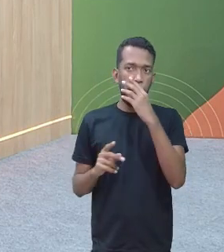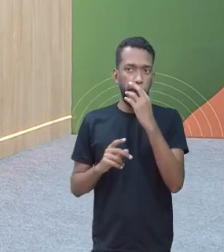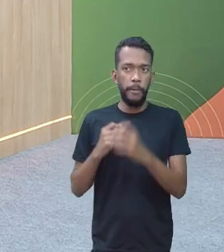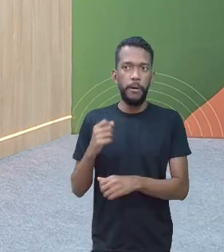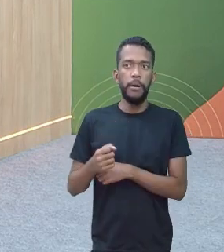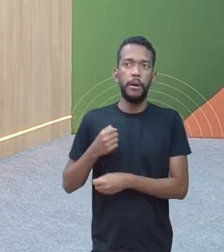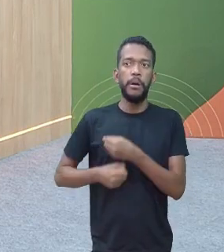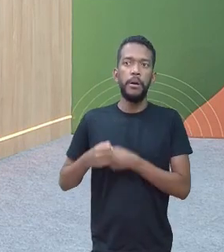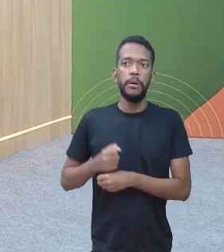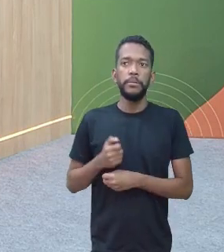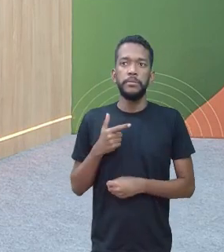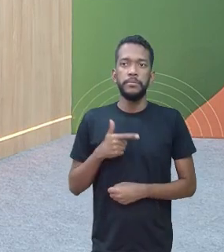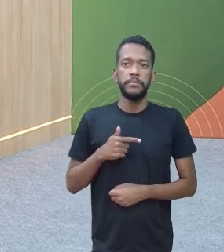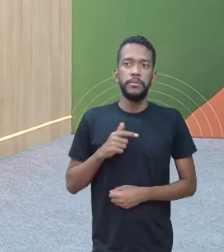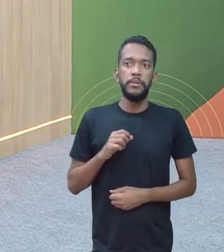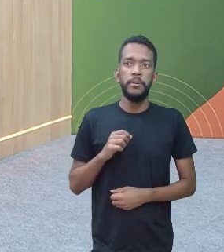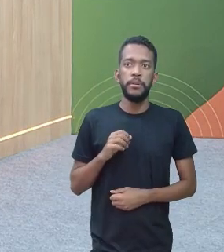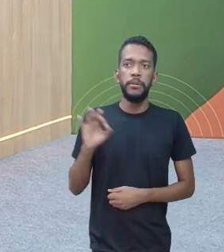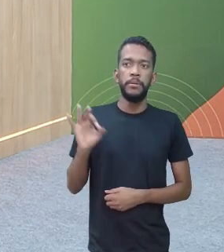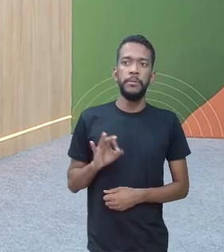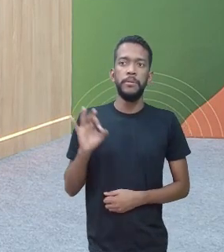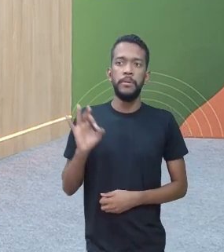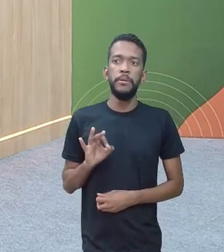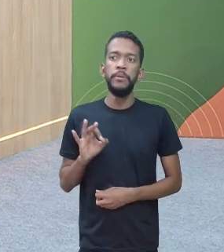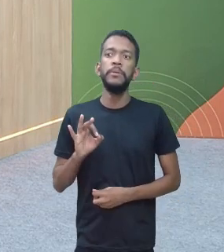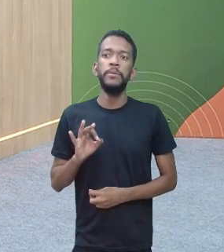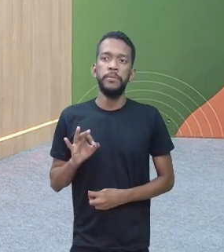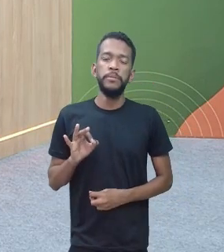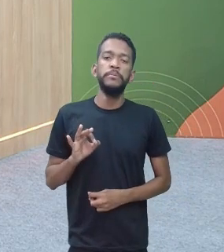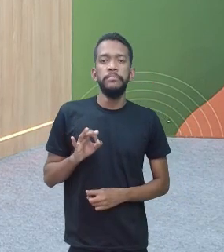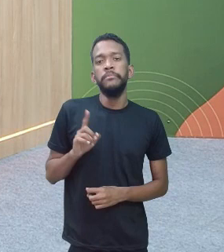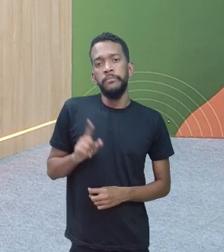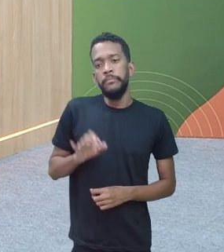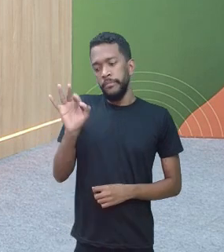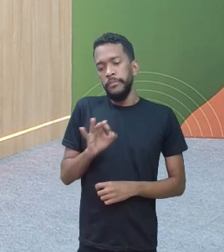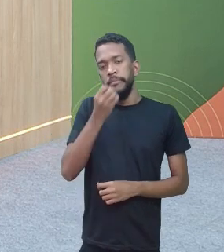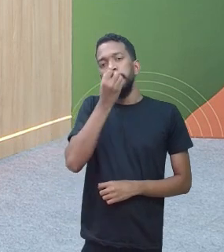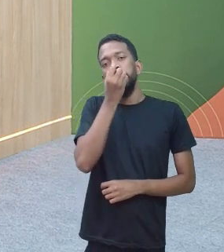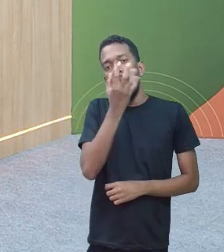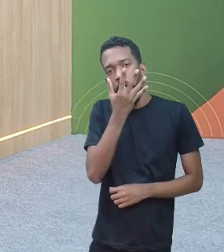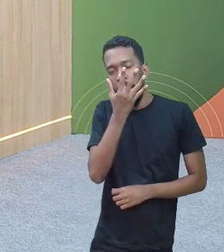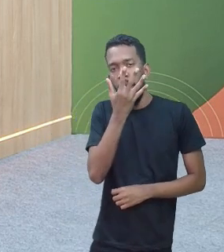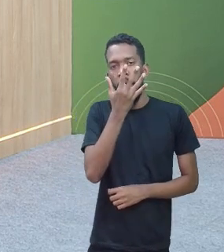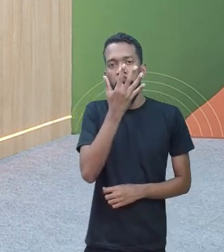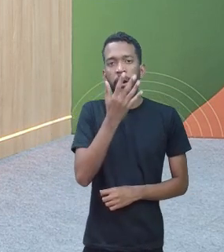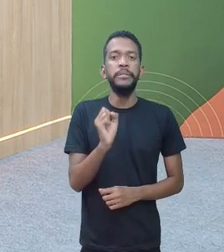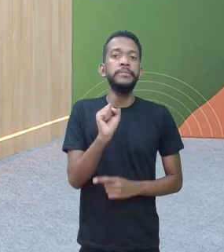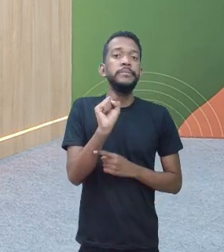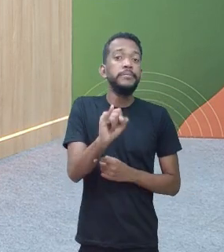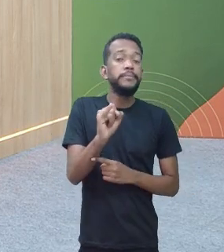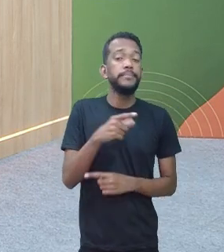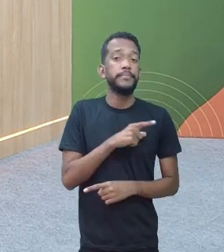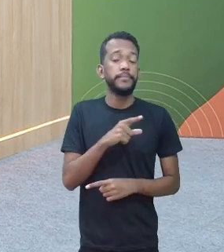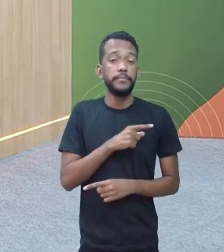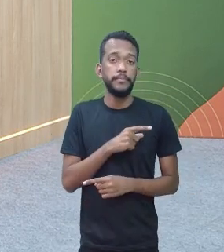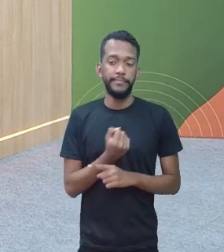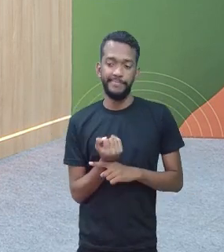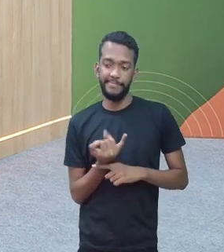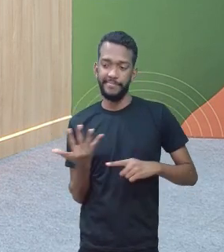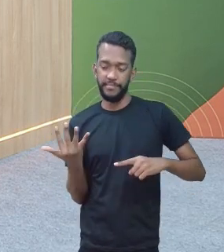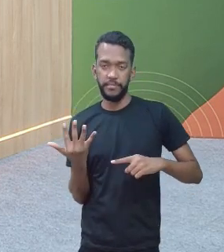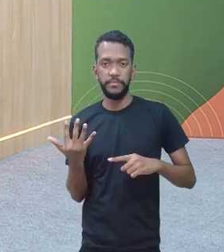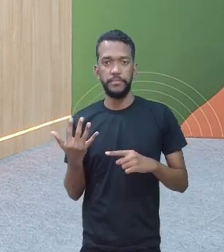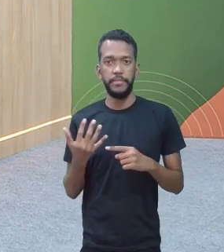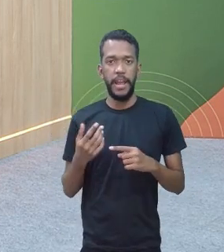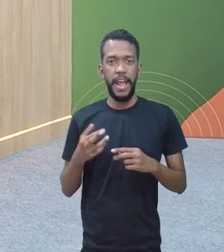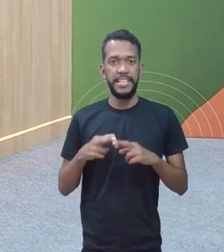2016, era 78% dessa quantidade, então é uma porcentagem boa. Se a gente tem uma quantidade de recicláveis grandes e